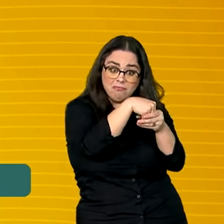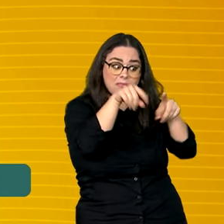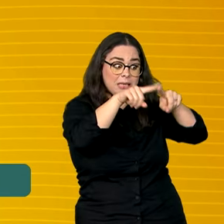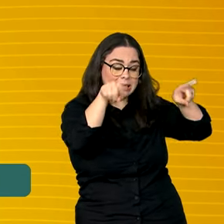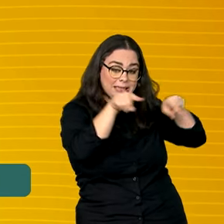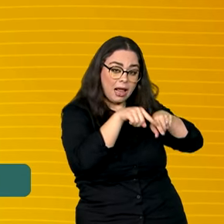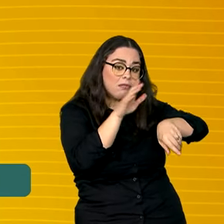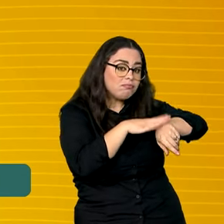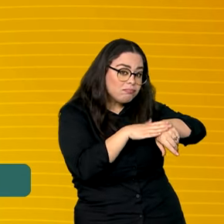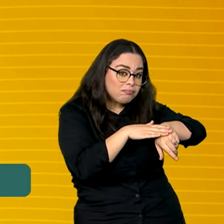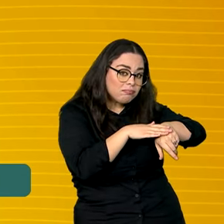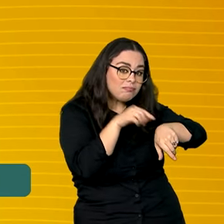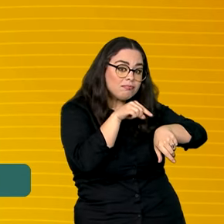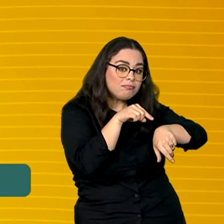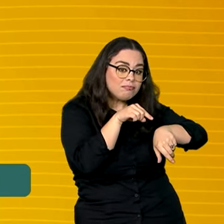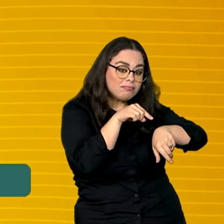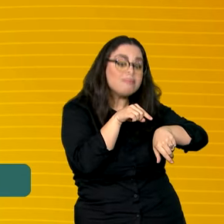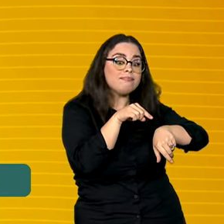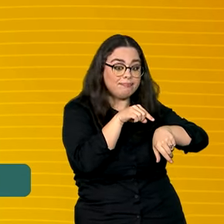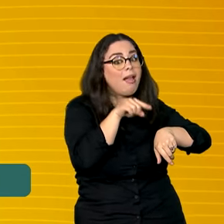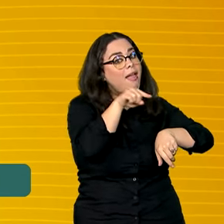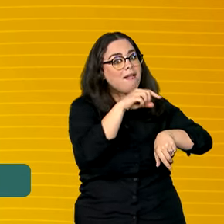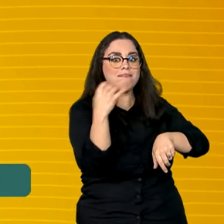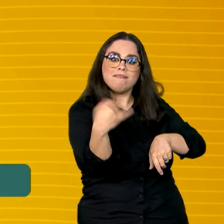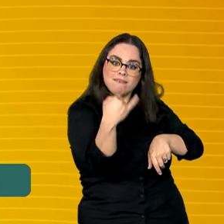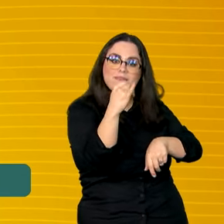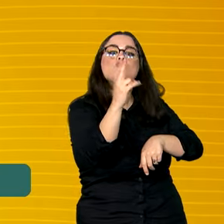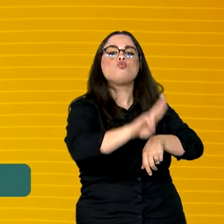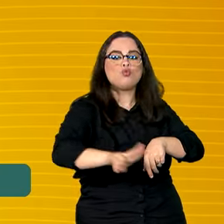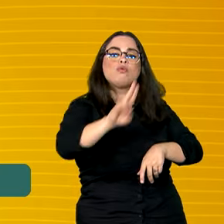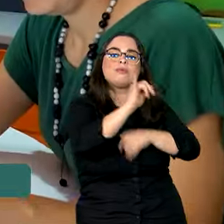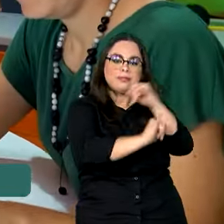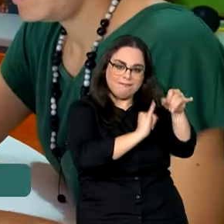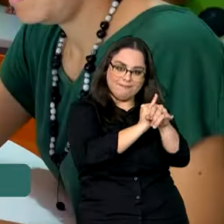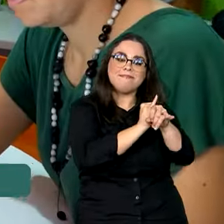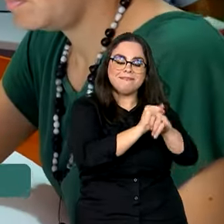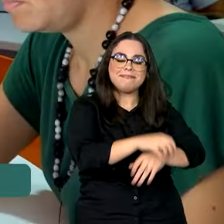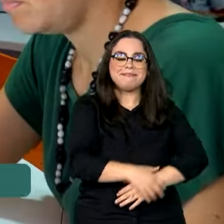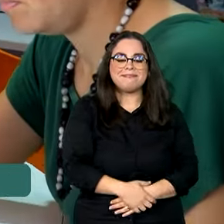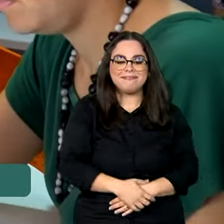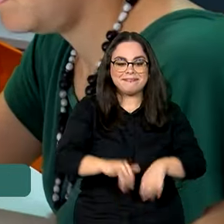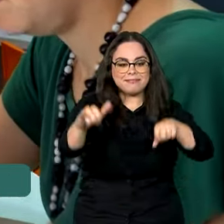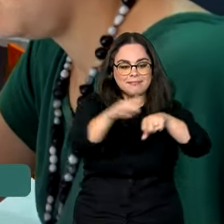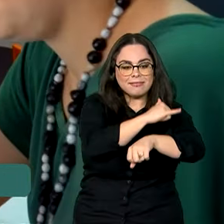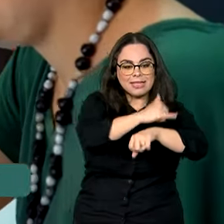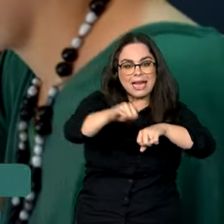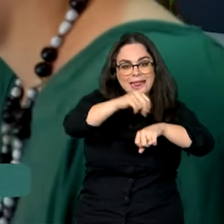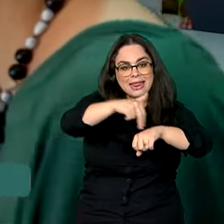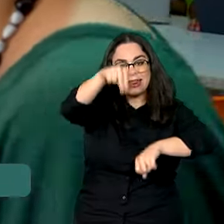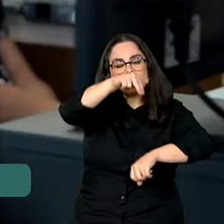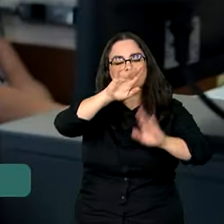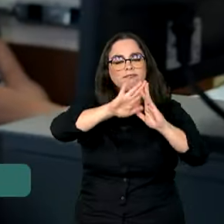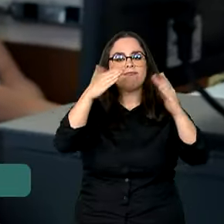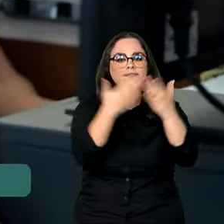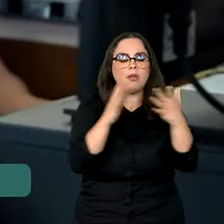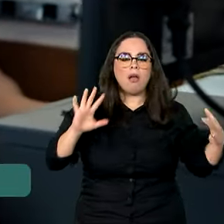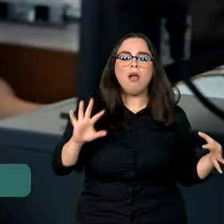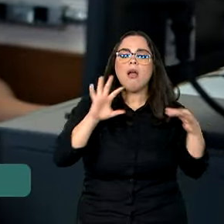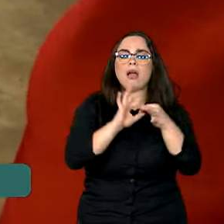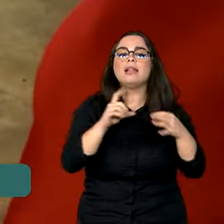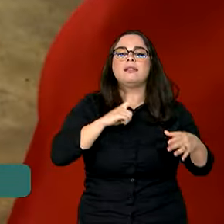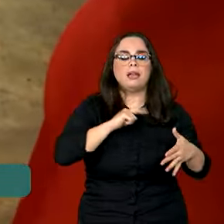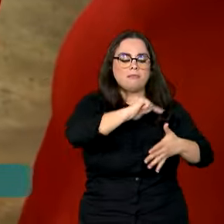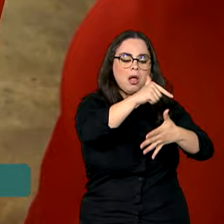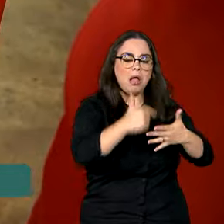sala de aula, é preciso o uso da internet. A Estratégia Nacional de Escolas Conectadas une ações